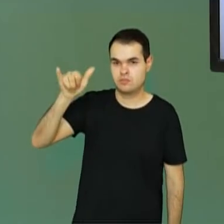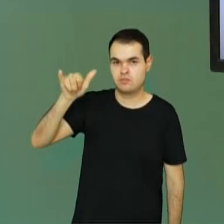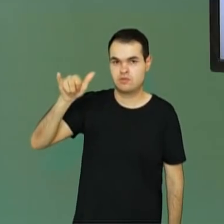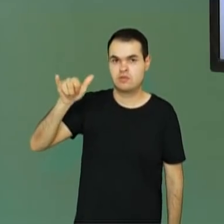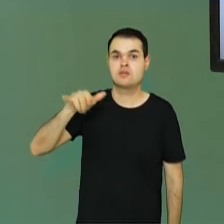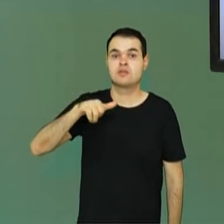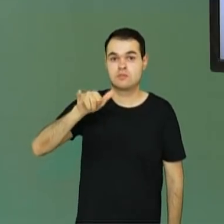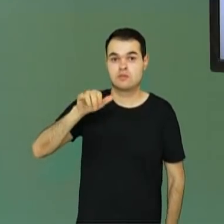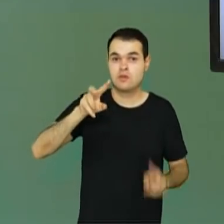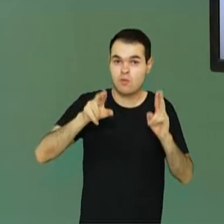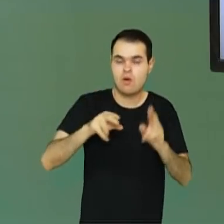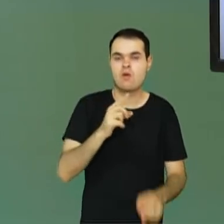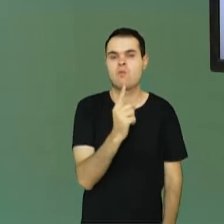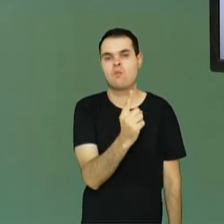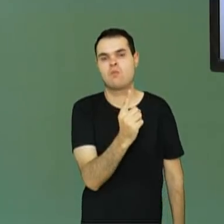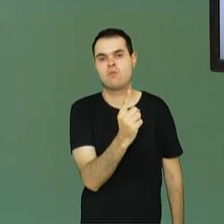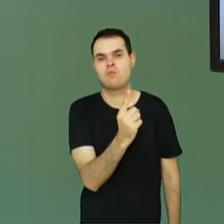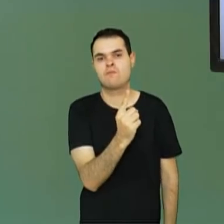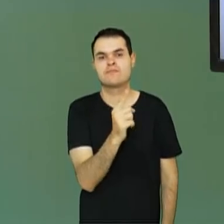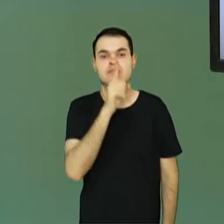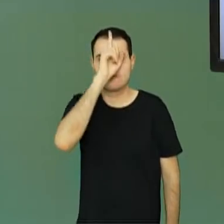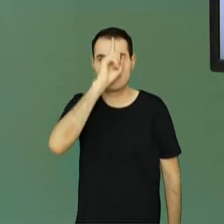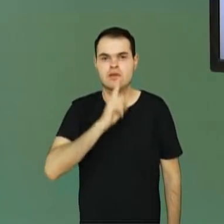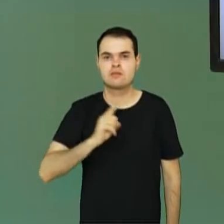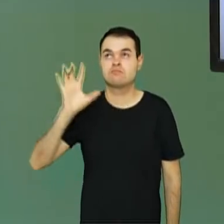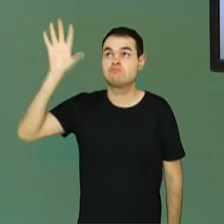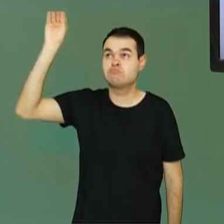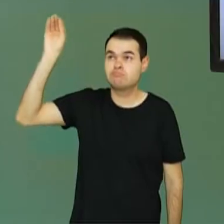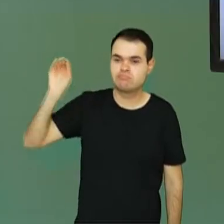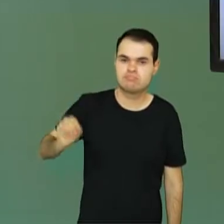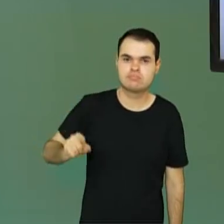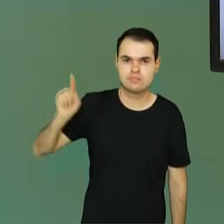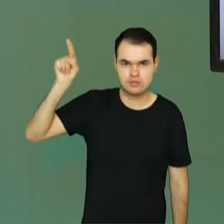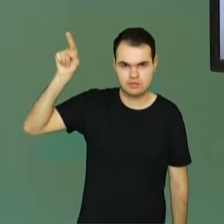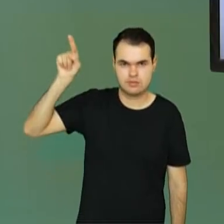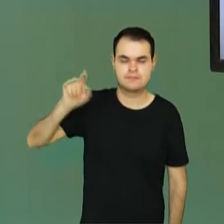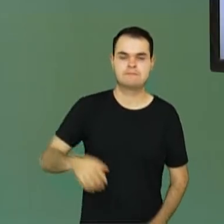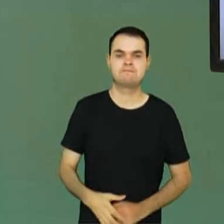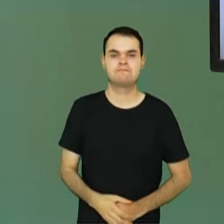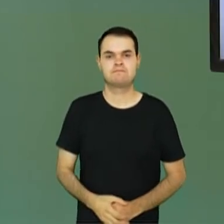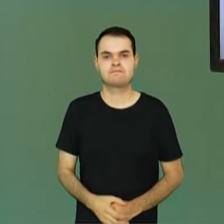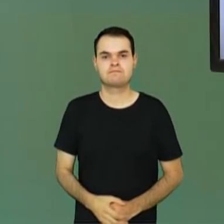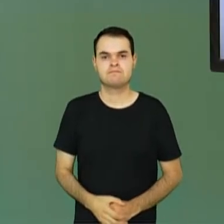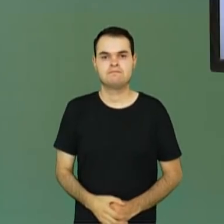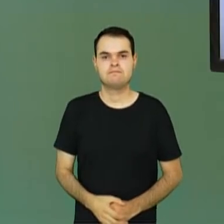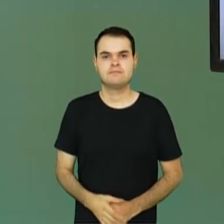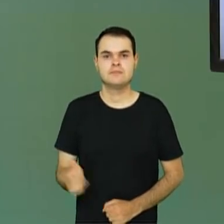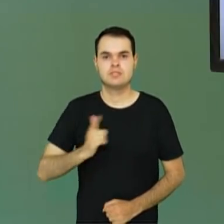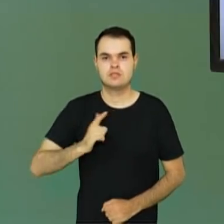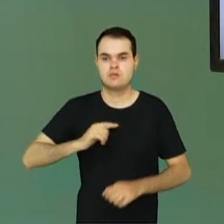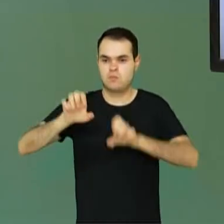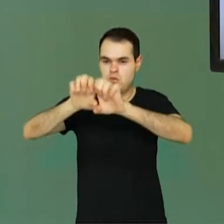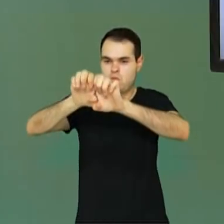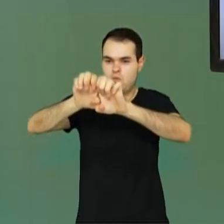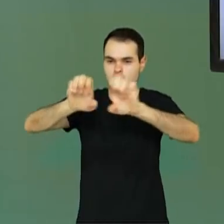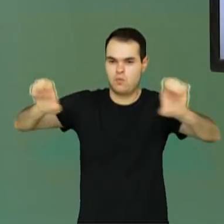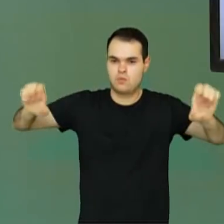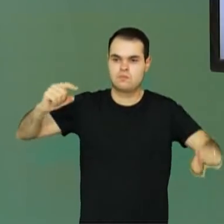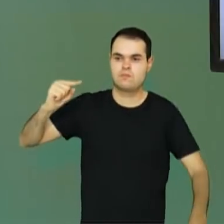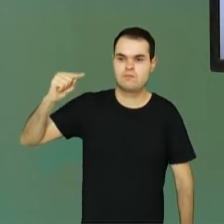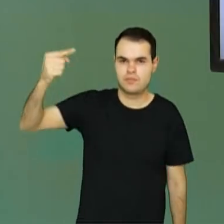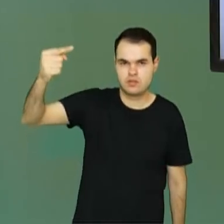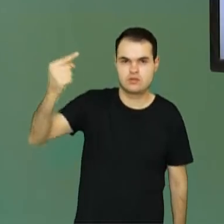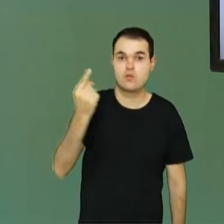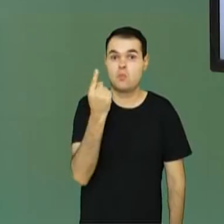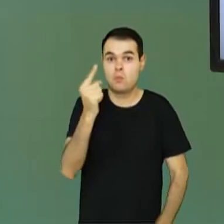igual a 1. Essa continuação em amarelo, eu puxei lá de cima, tá? Aí, olha só, eu tenho uma equação do primeiro grau com uma